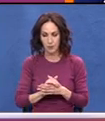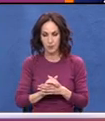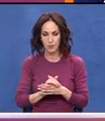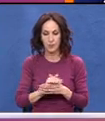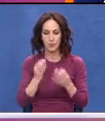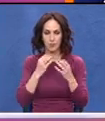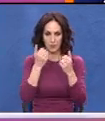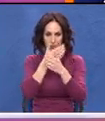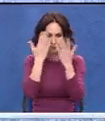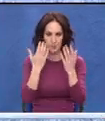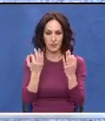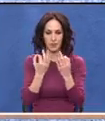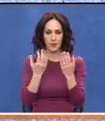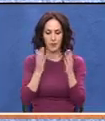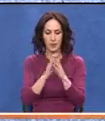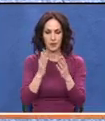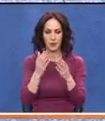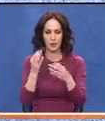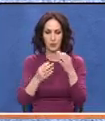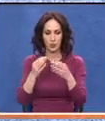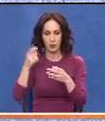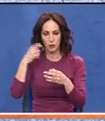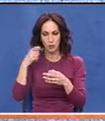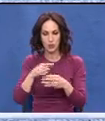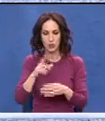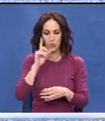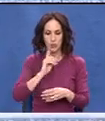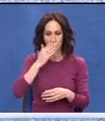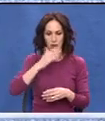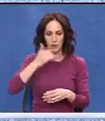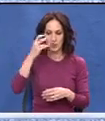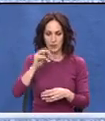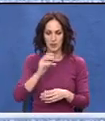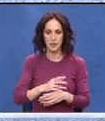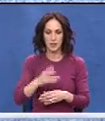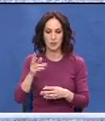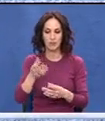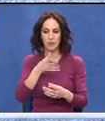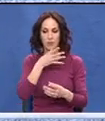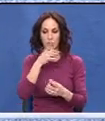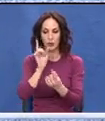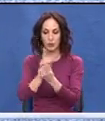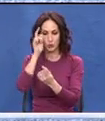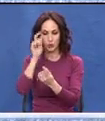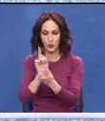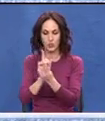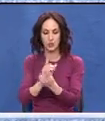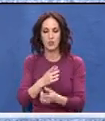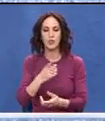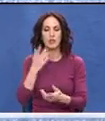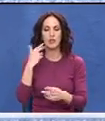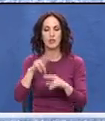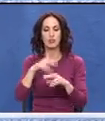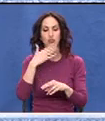onde estamos então à porta do tribunal de loures onde uma mulher de 23 anos foi então ouvido por um juiz foi colocada em